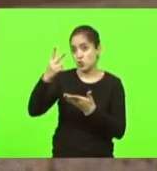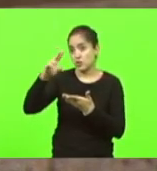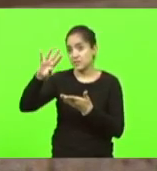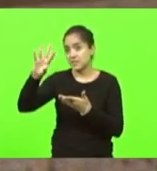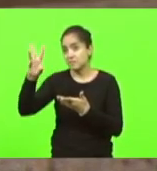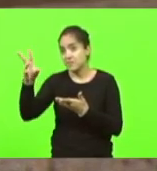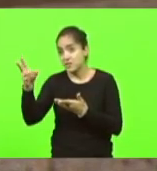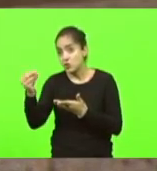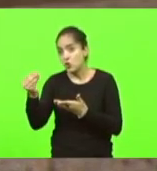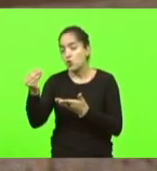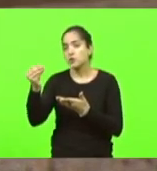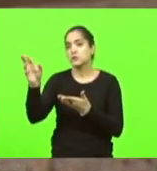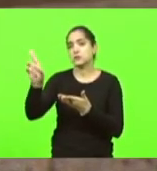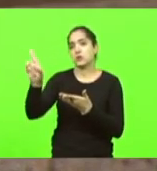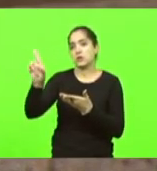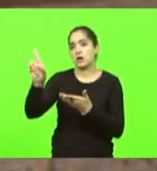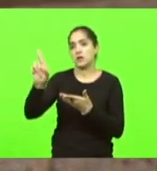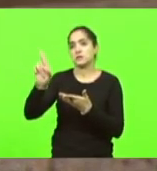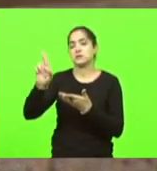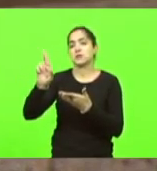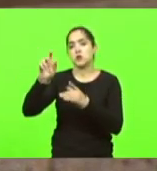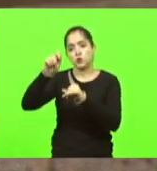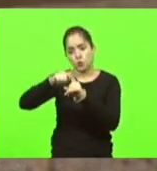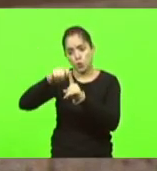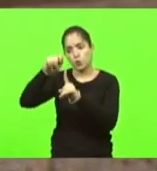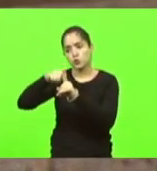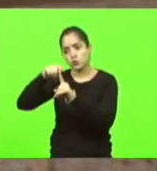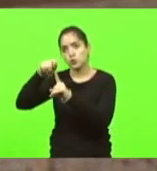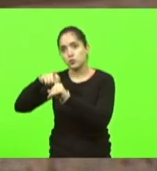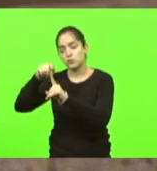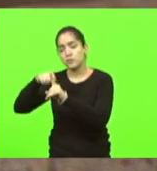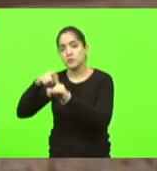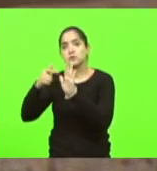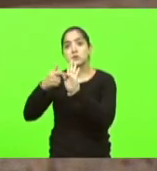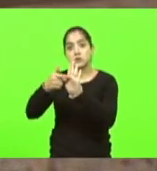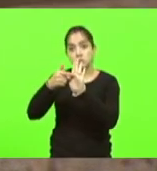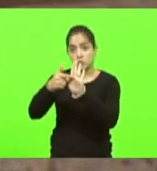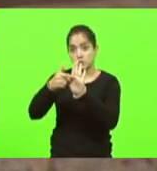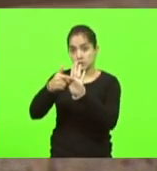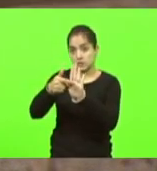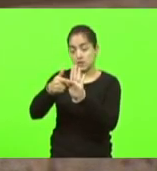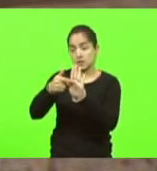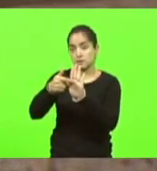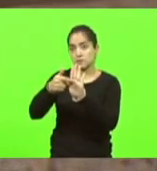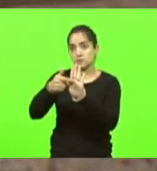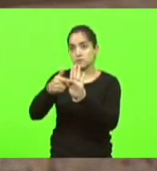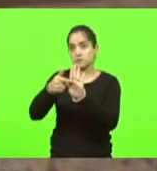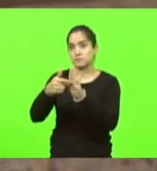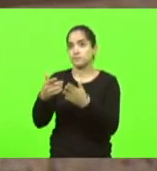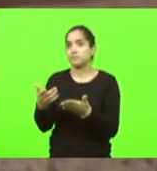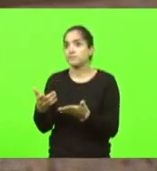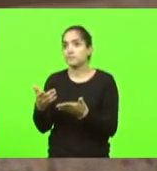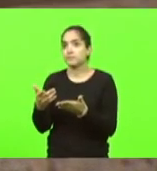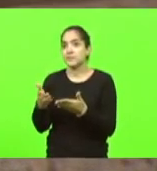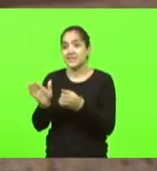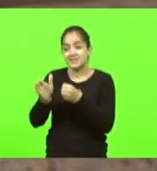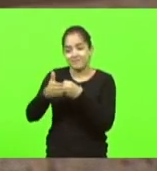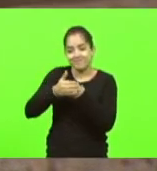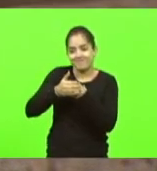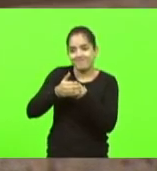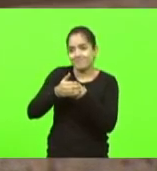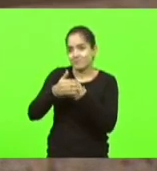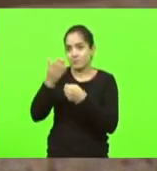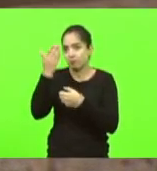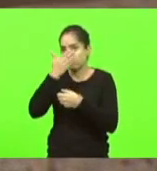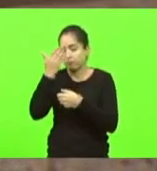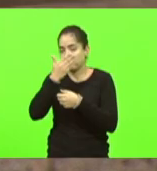na casa da Agronômica eu tenho batido só que inclusive com valores ali que que são sigilosos e eu tenho